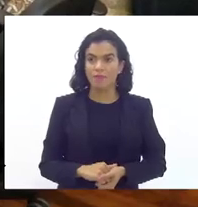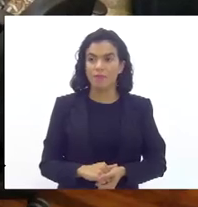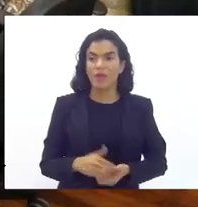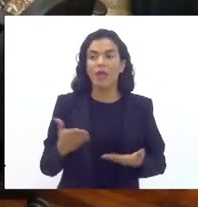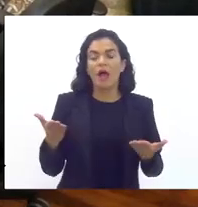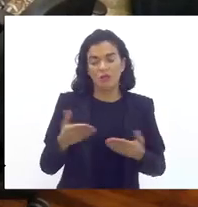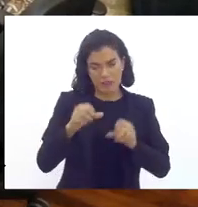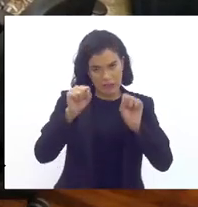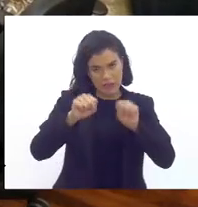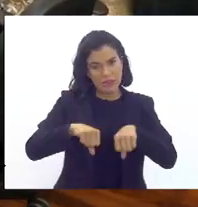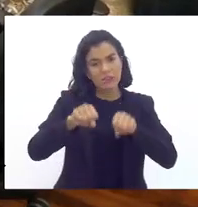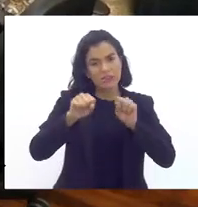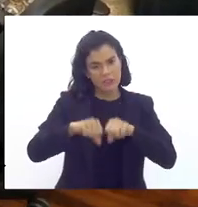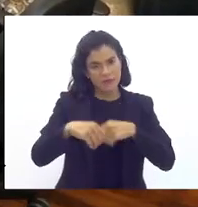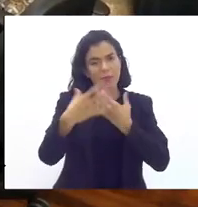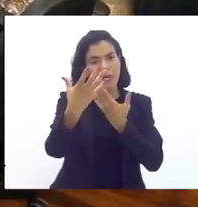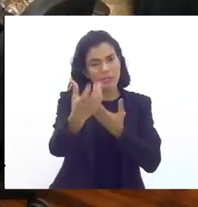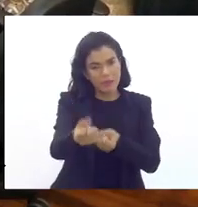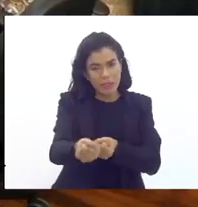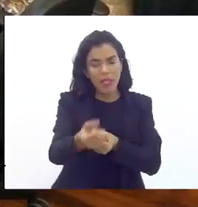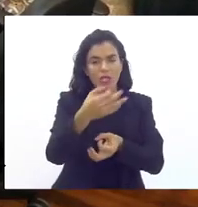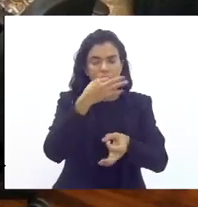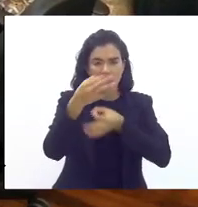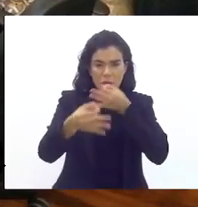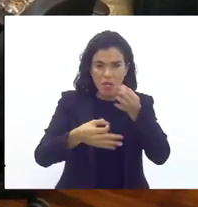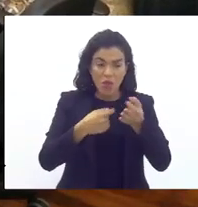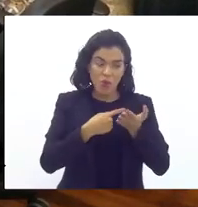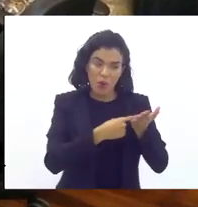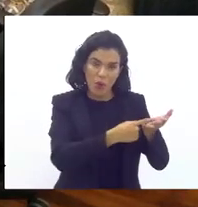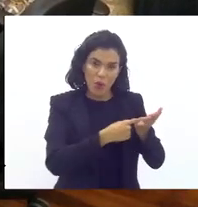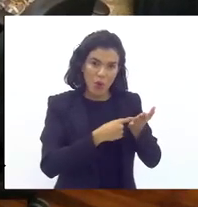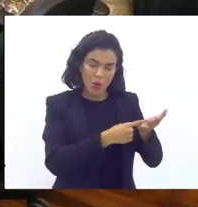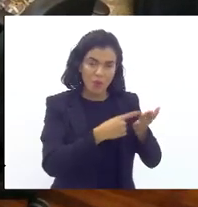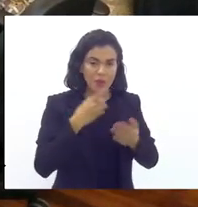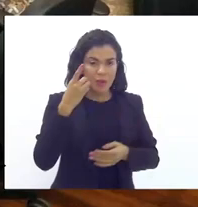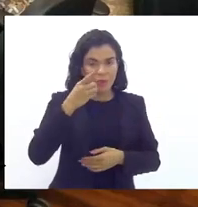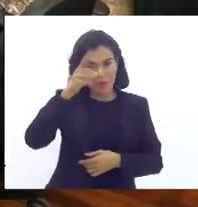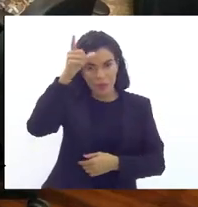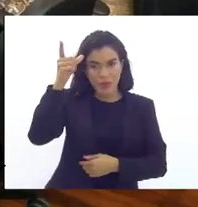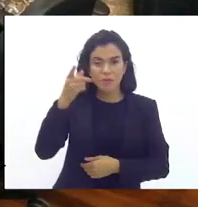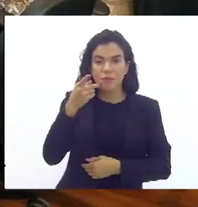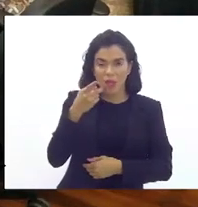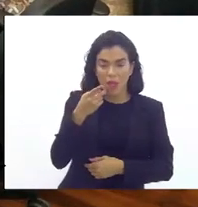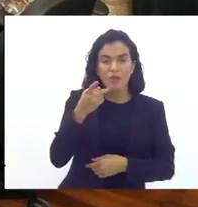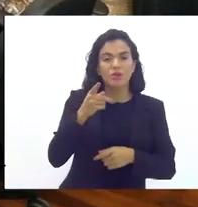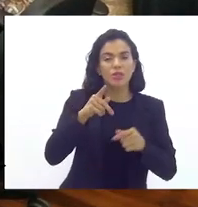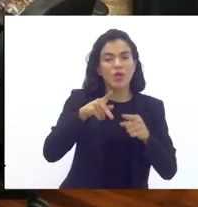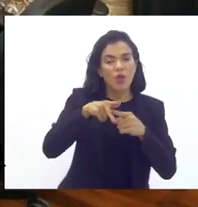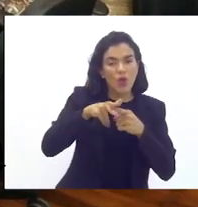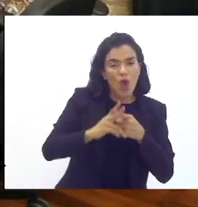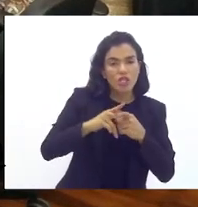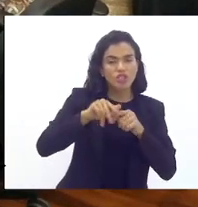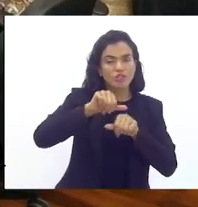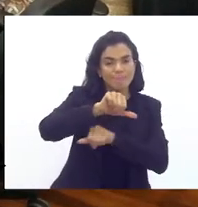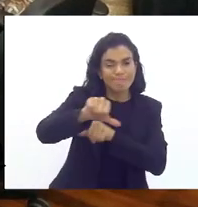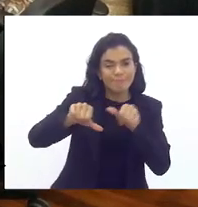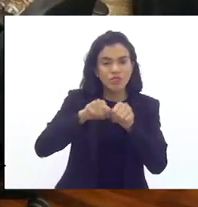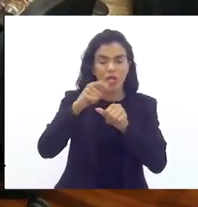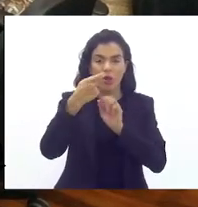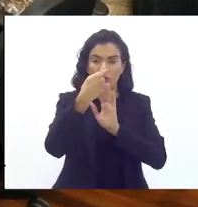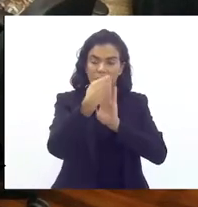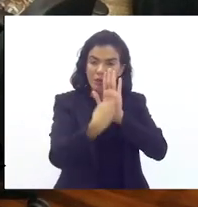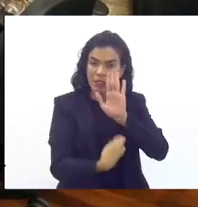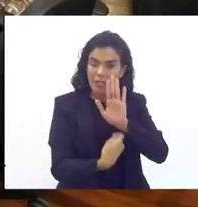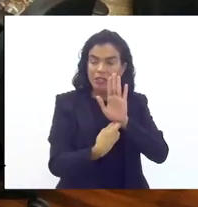sim sim levar em consideração que você tá dizendo tô combinando aqui exatamente com Deputado Luiz Paulo fazer essa correção e acentuada